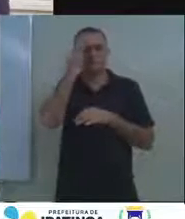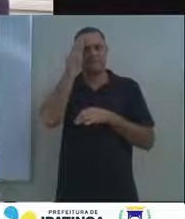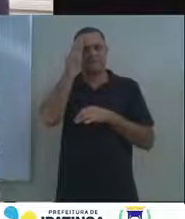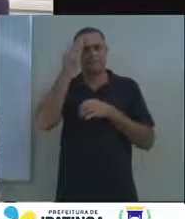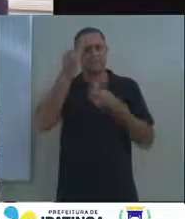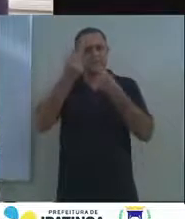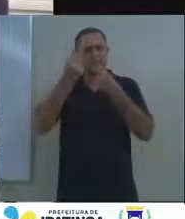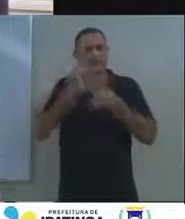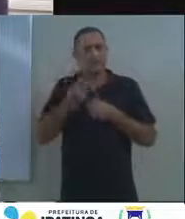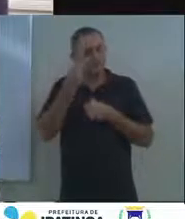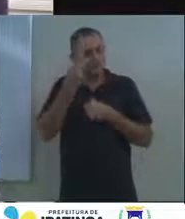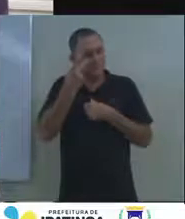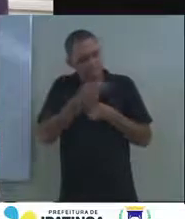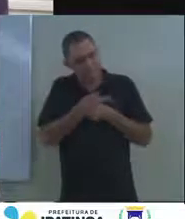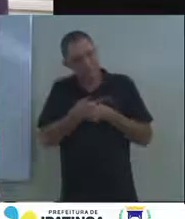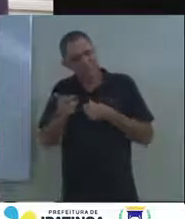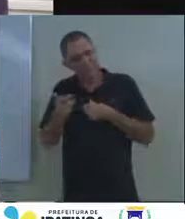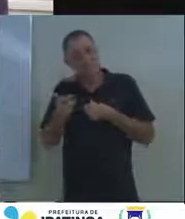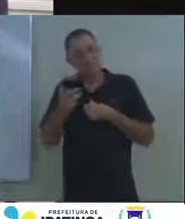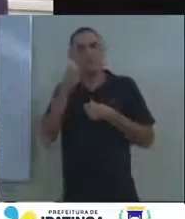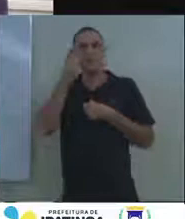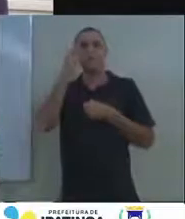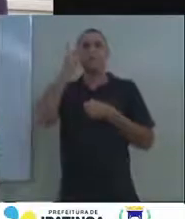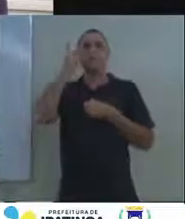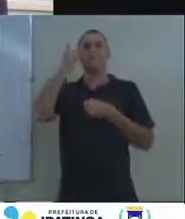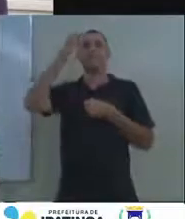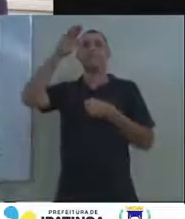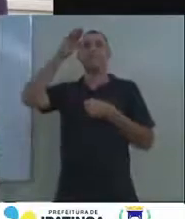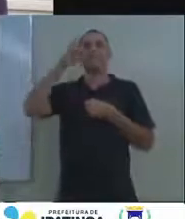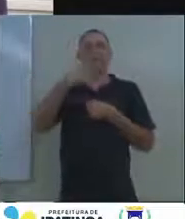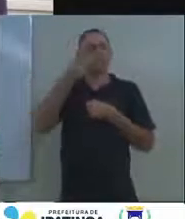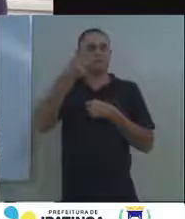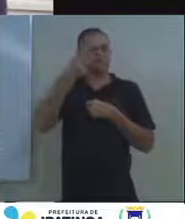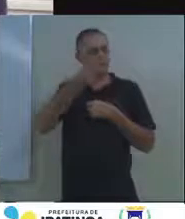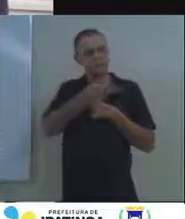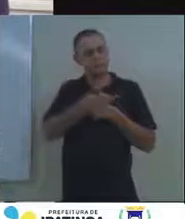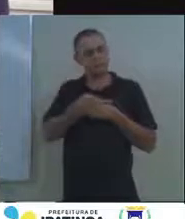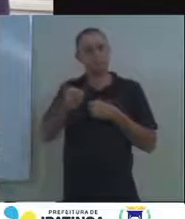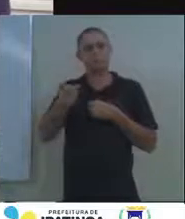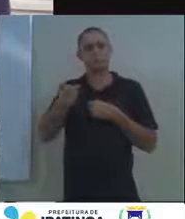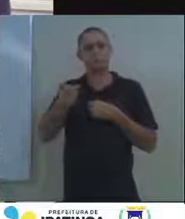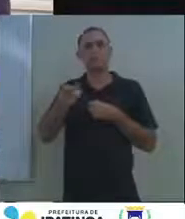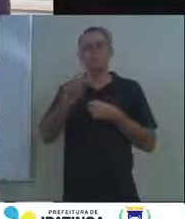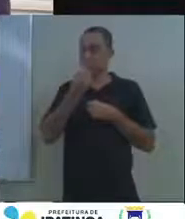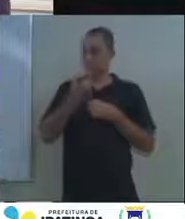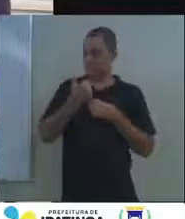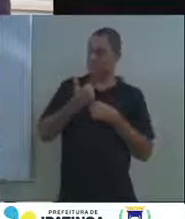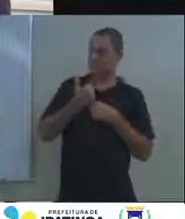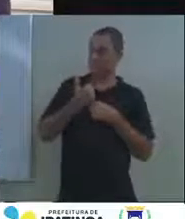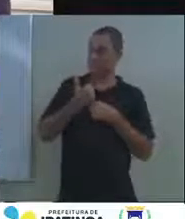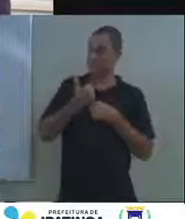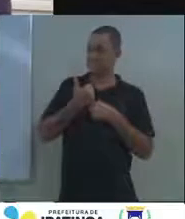essa visita. Pois é, foi ontem à tarde. Você deveria estar feliz, então.